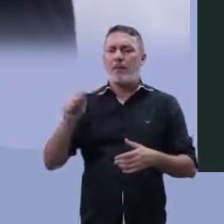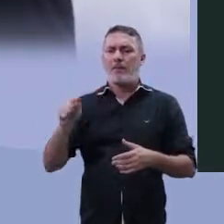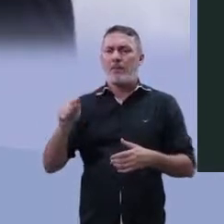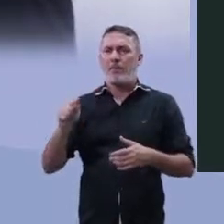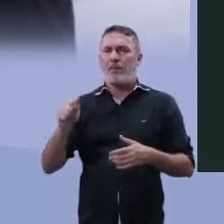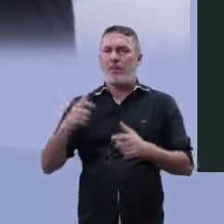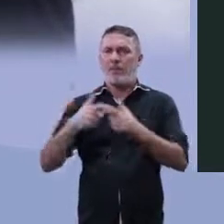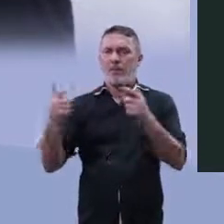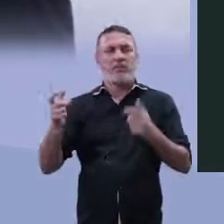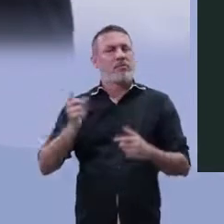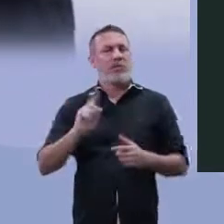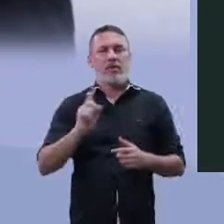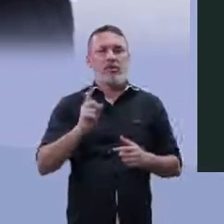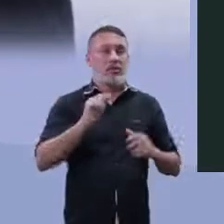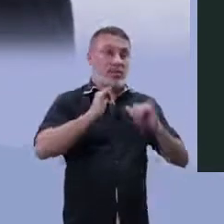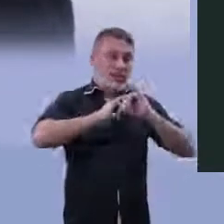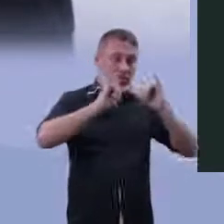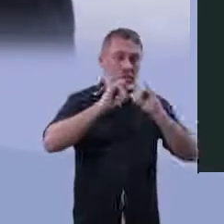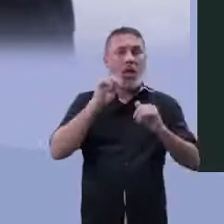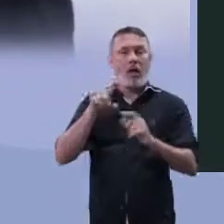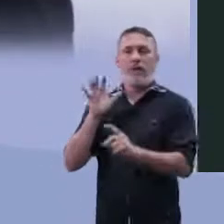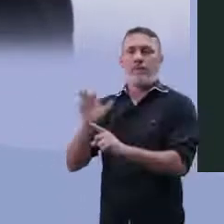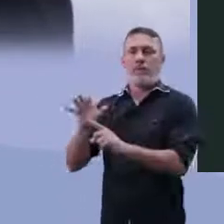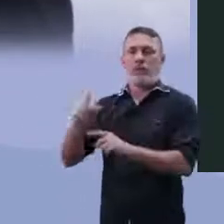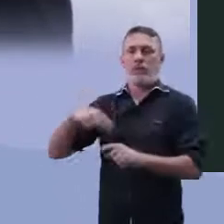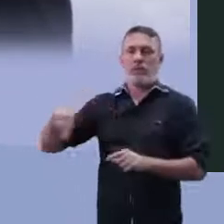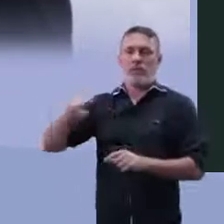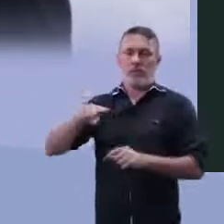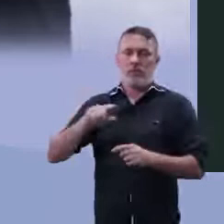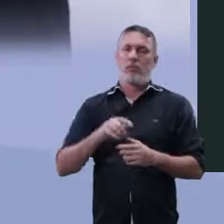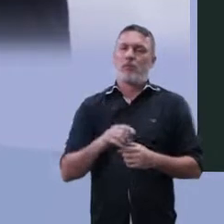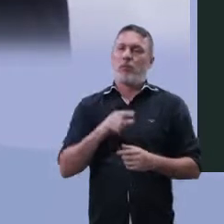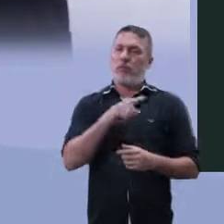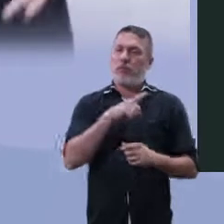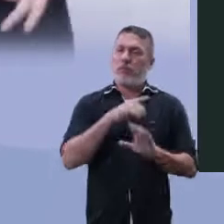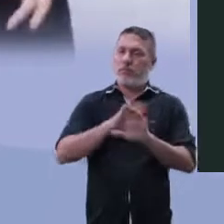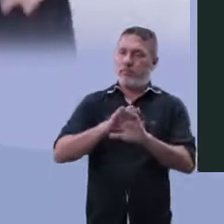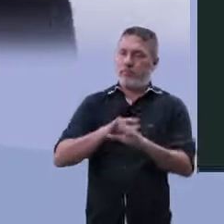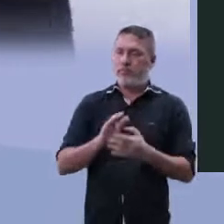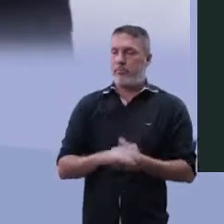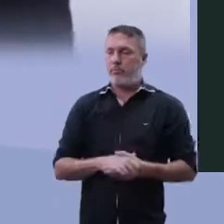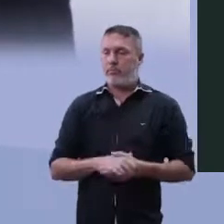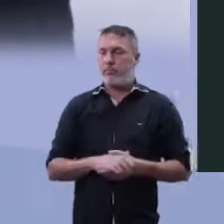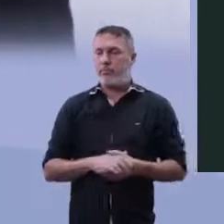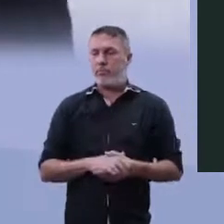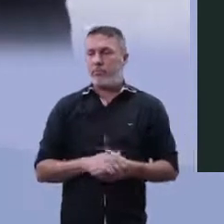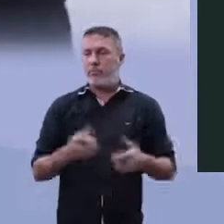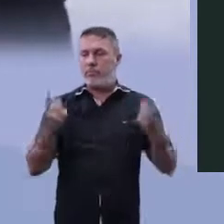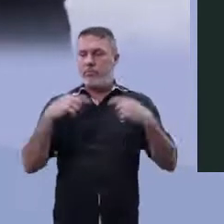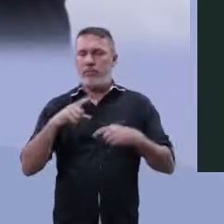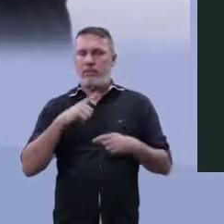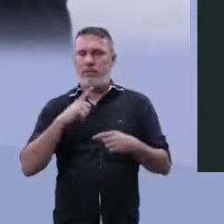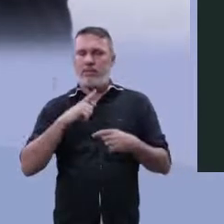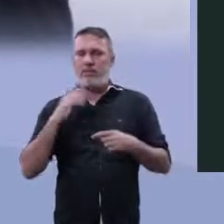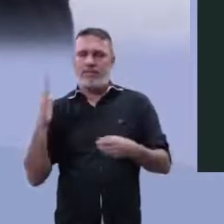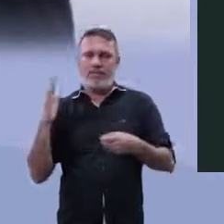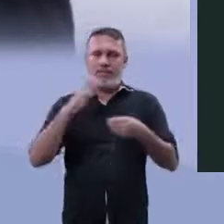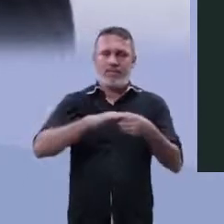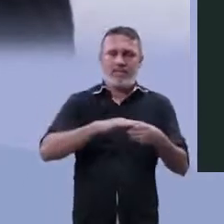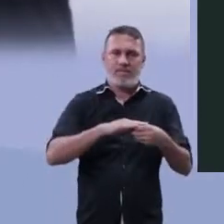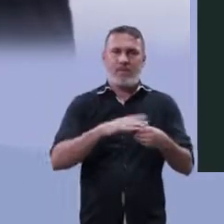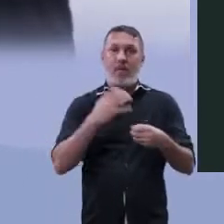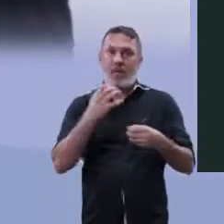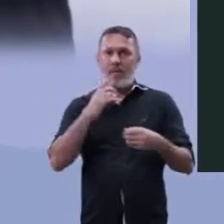As grandes massas são conduzidas a pensar da maneira que os meios de comunicação querem, né? A imposição das